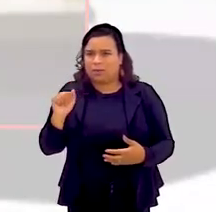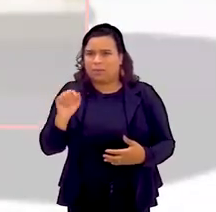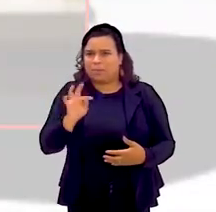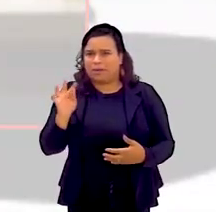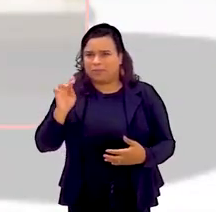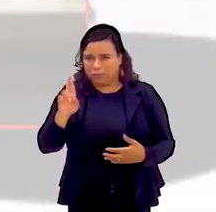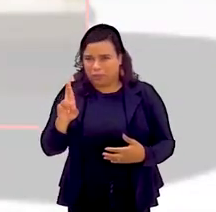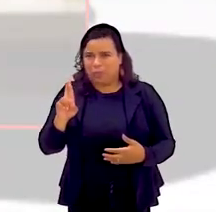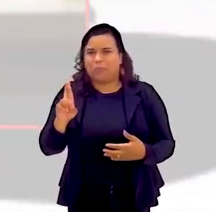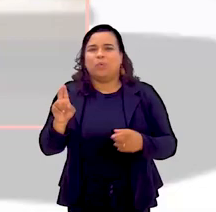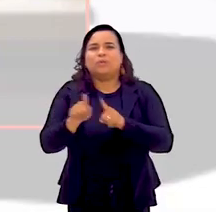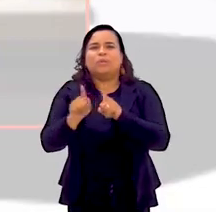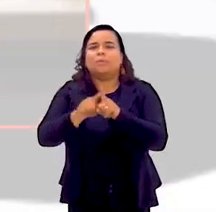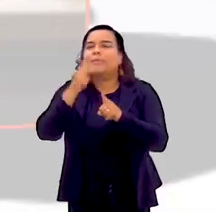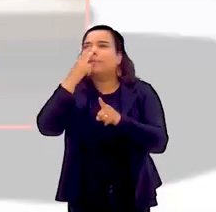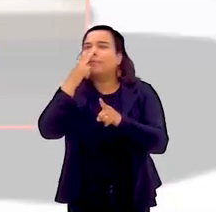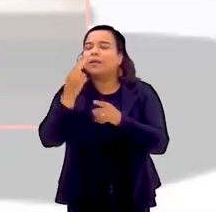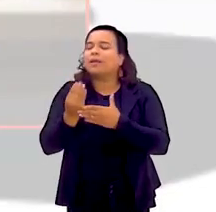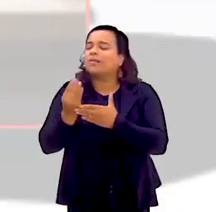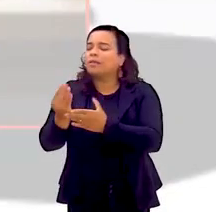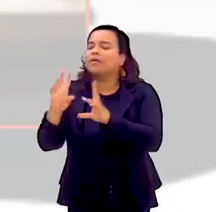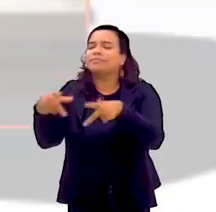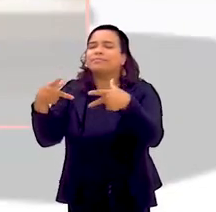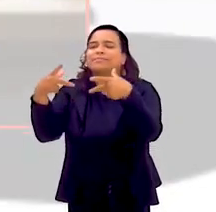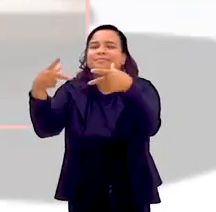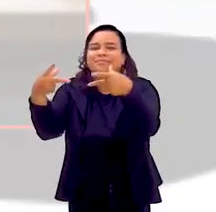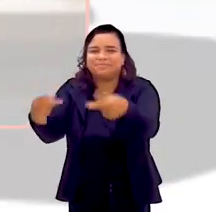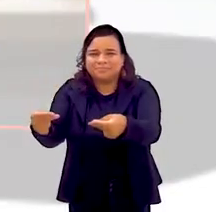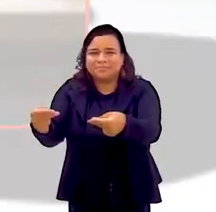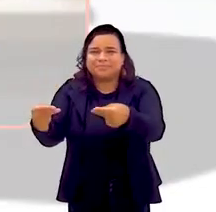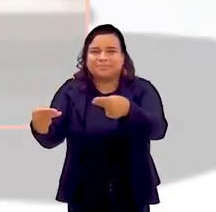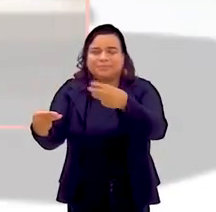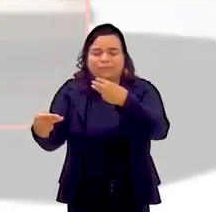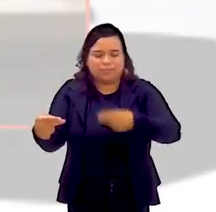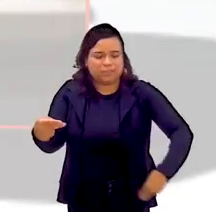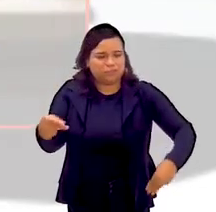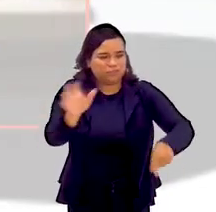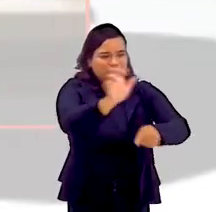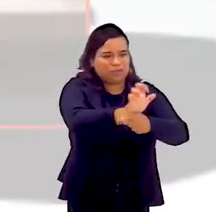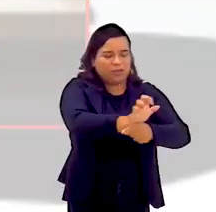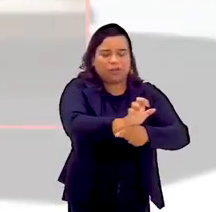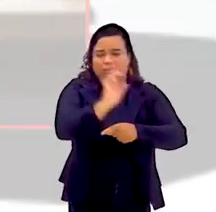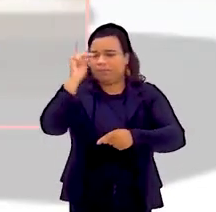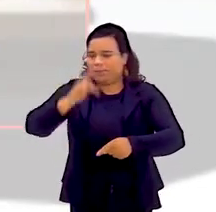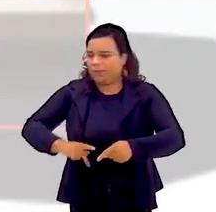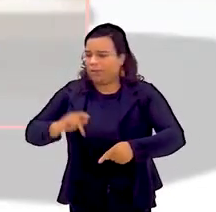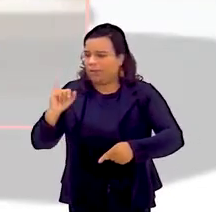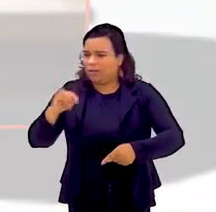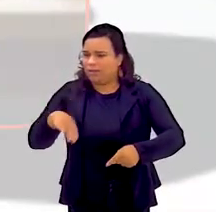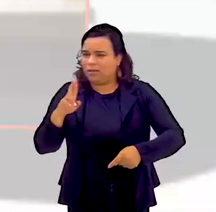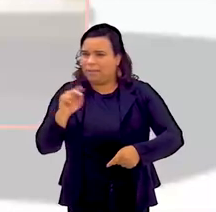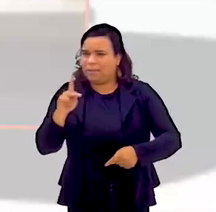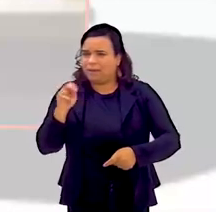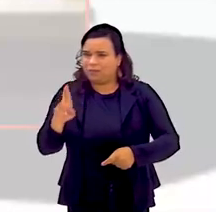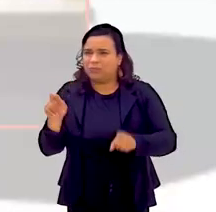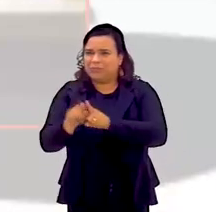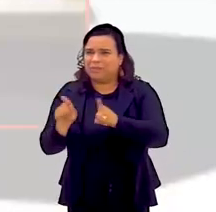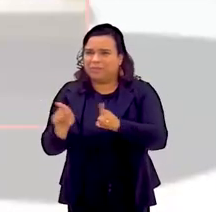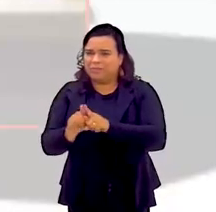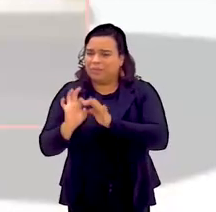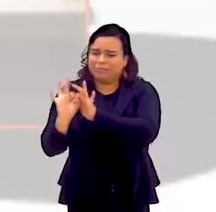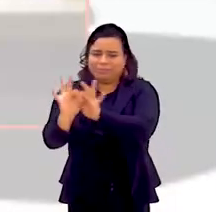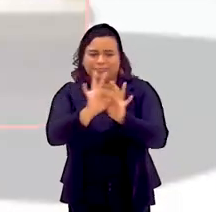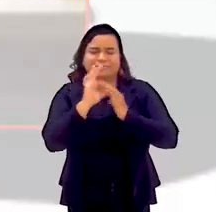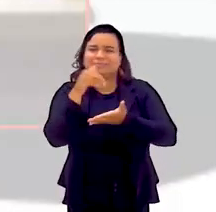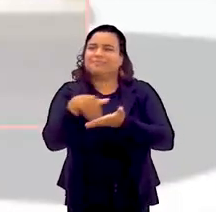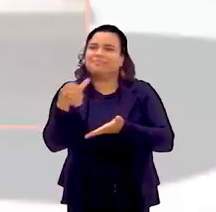fecha o cerco de uma maneira onde a ministra é do Estado, o presidente da Embratur também, e o secretário. Você não